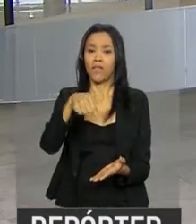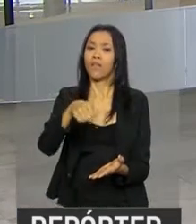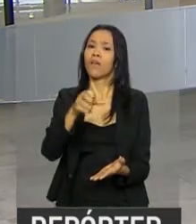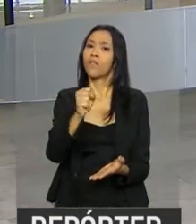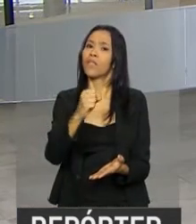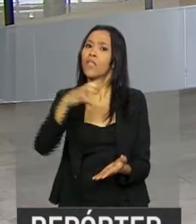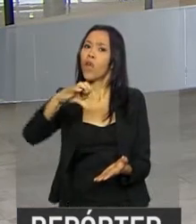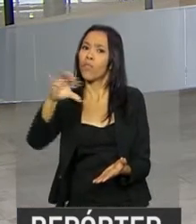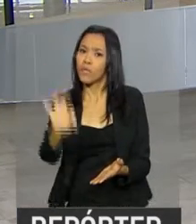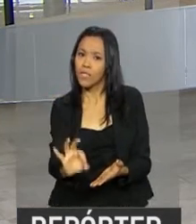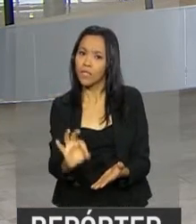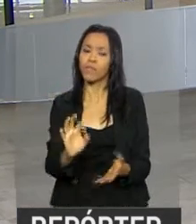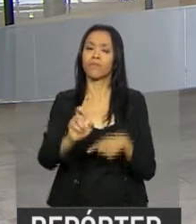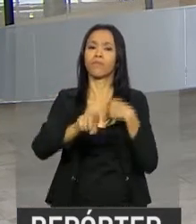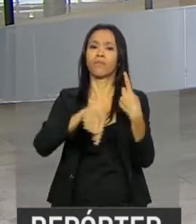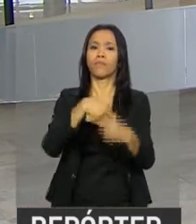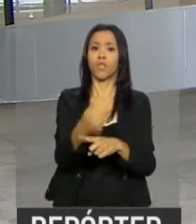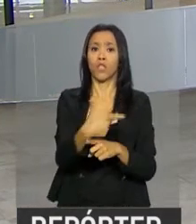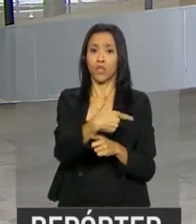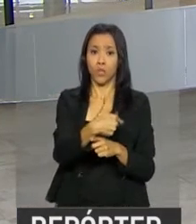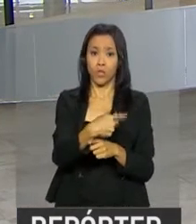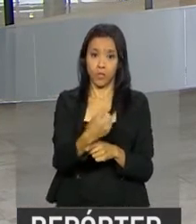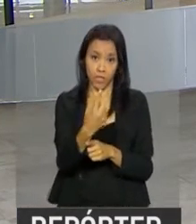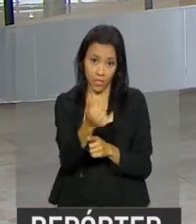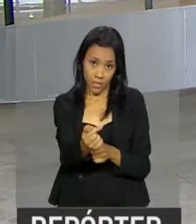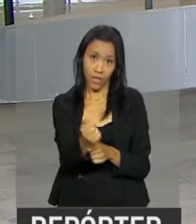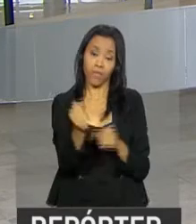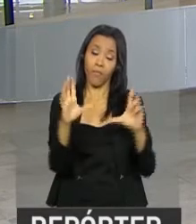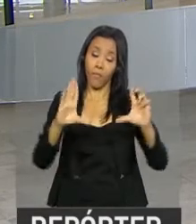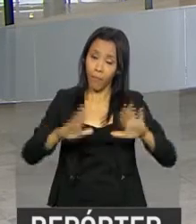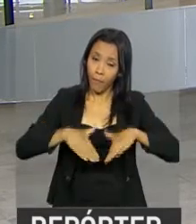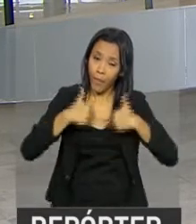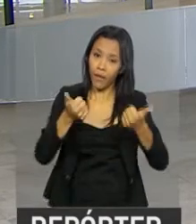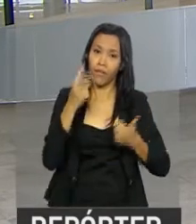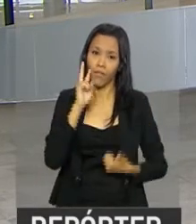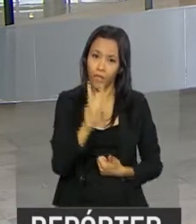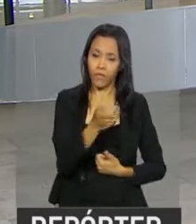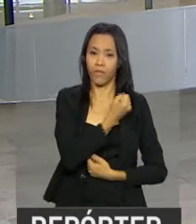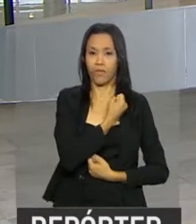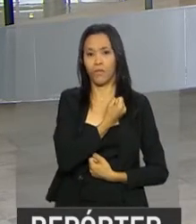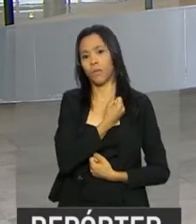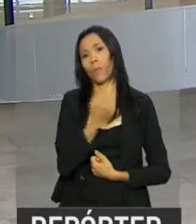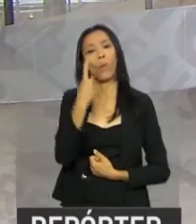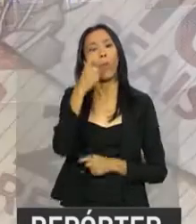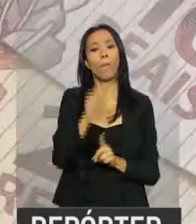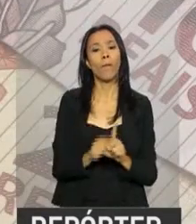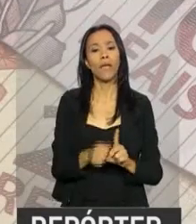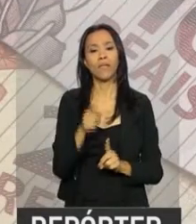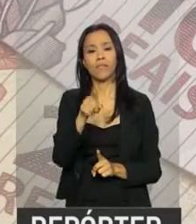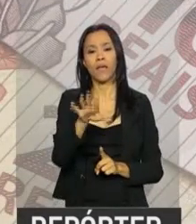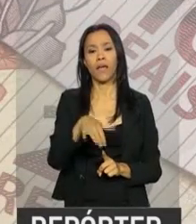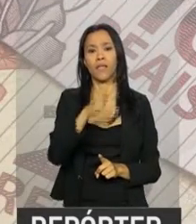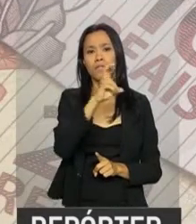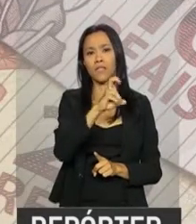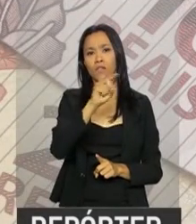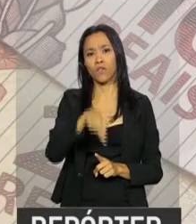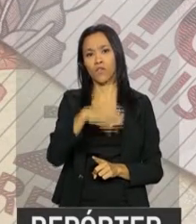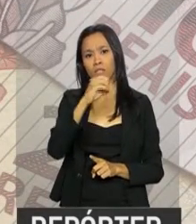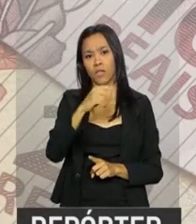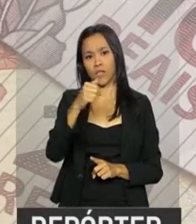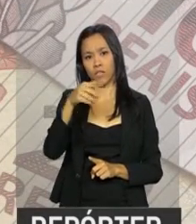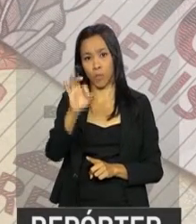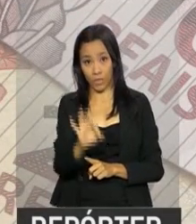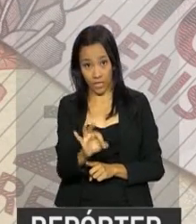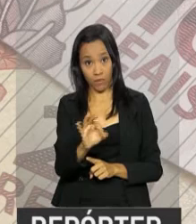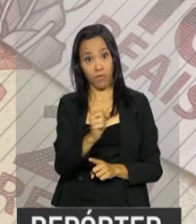para 2017, as previsões também estão melhorando. Vamos ver os números. Há 1 mês, a estimativa era de